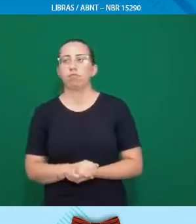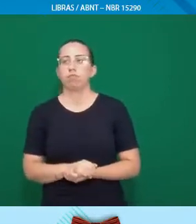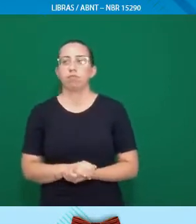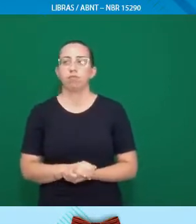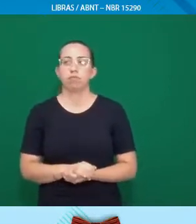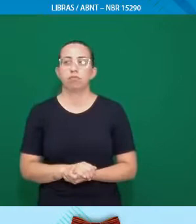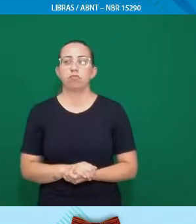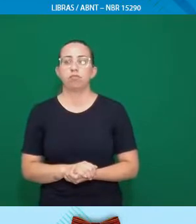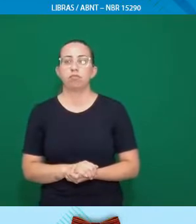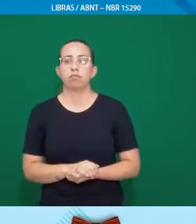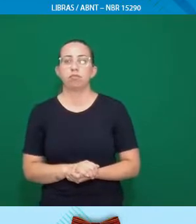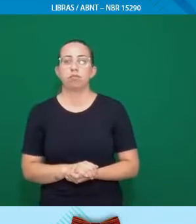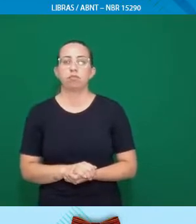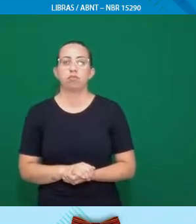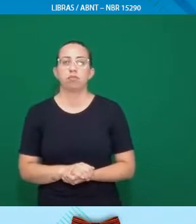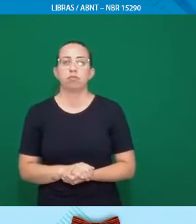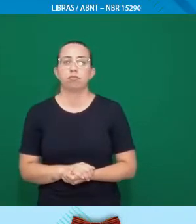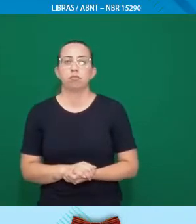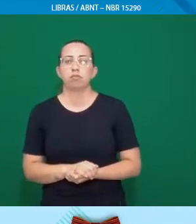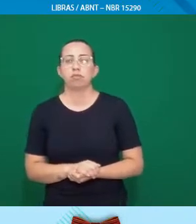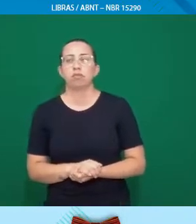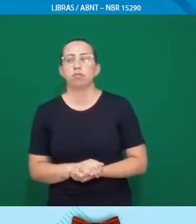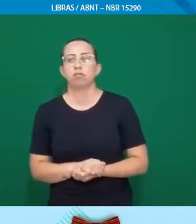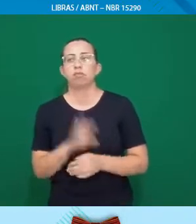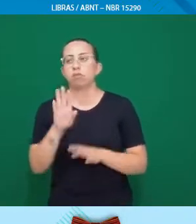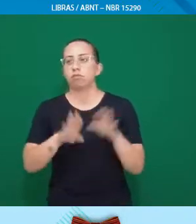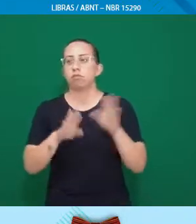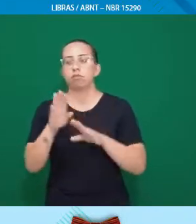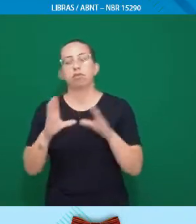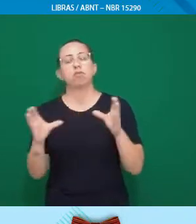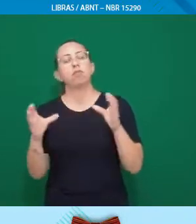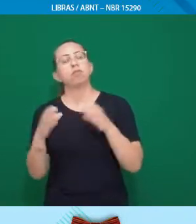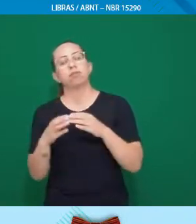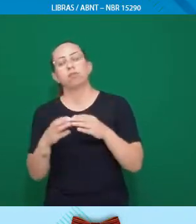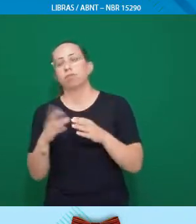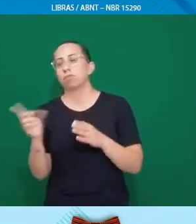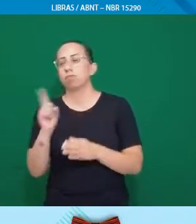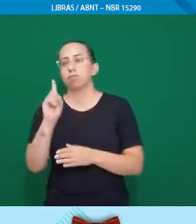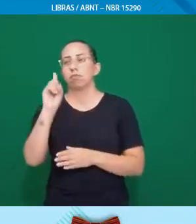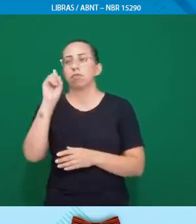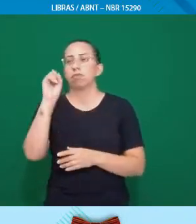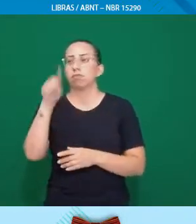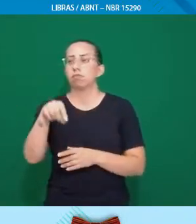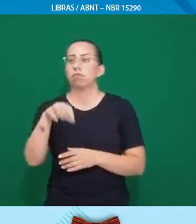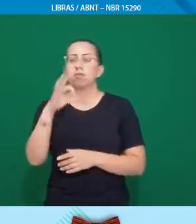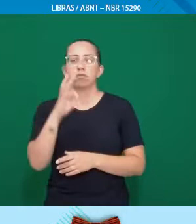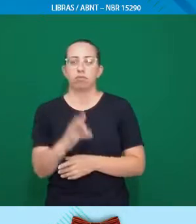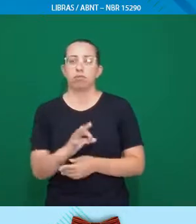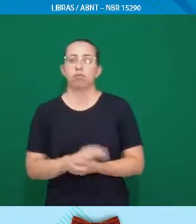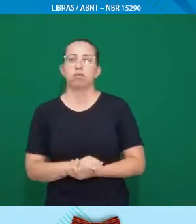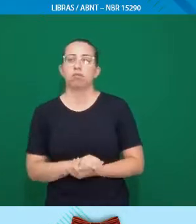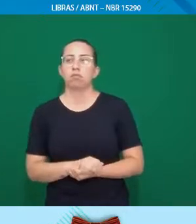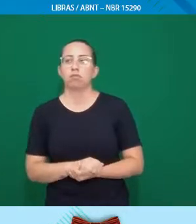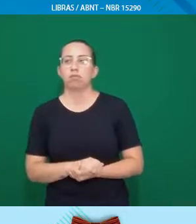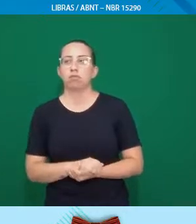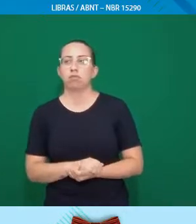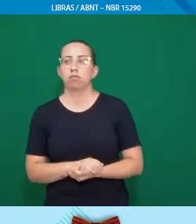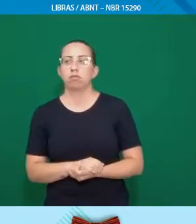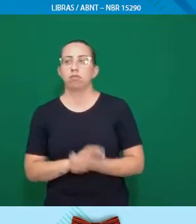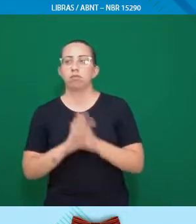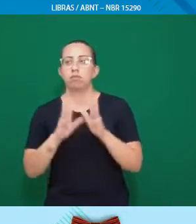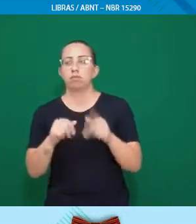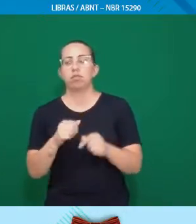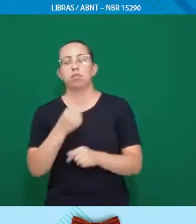o e às vezes o conjunto não é o que Se Prega Olá